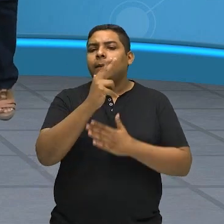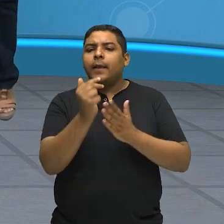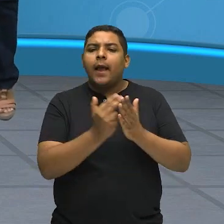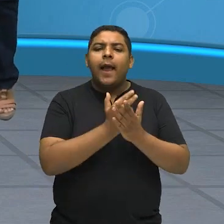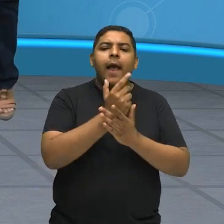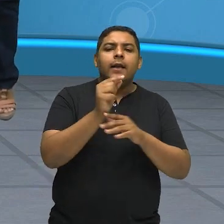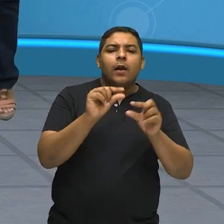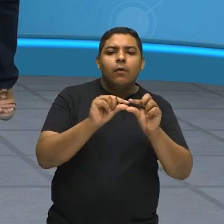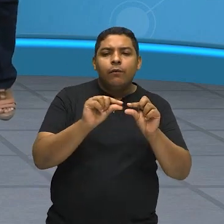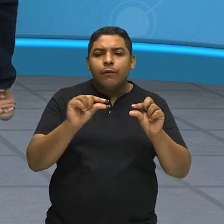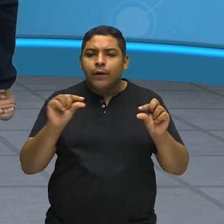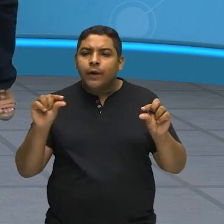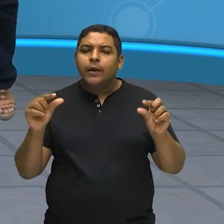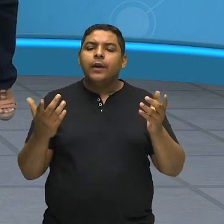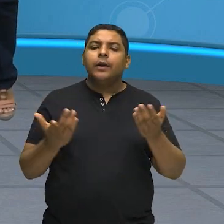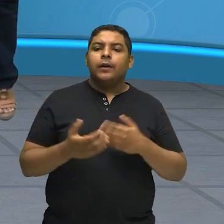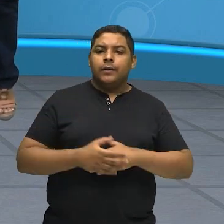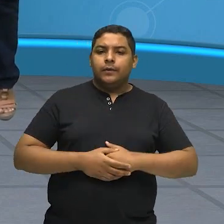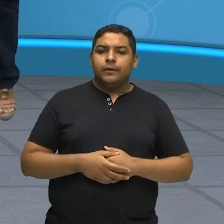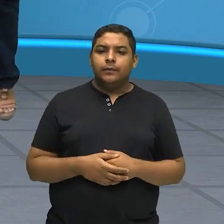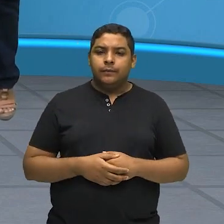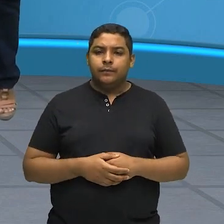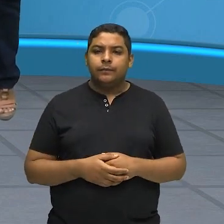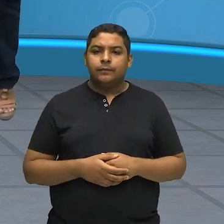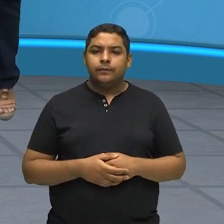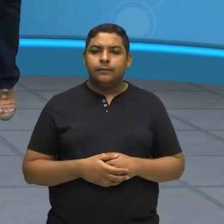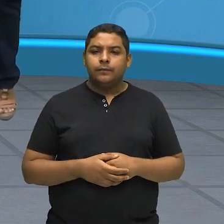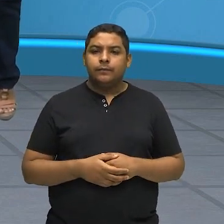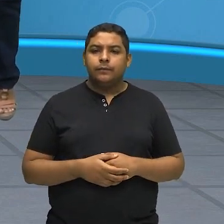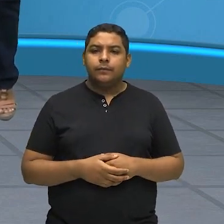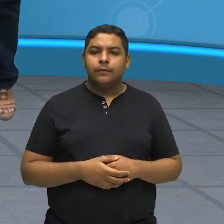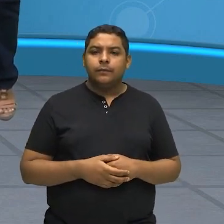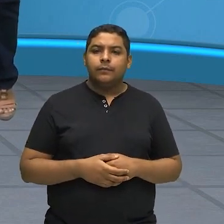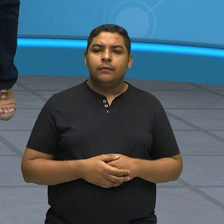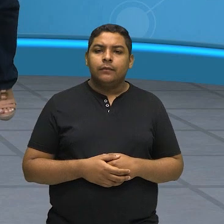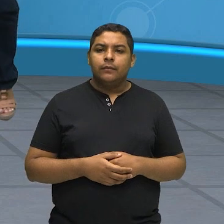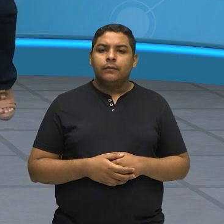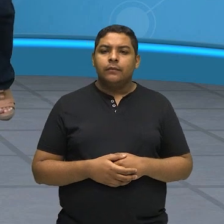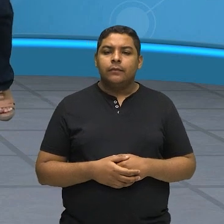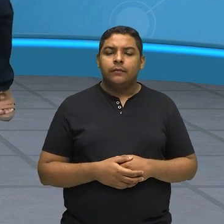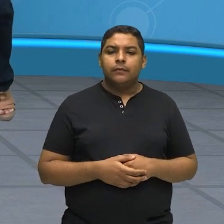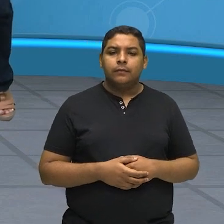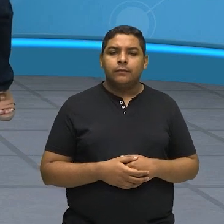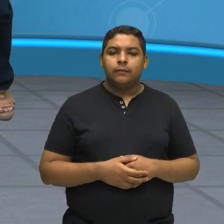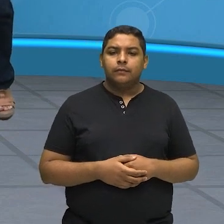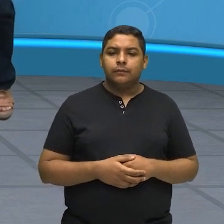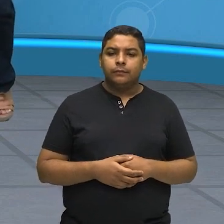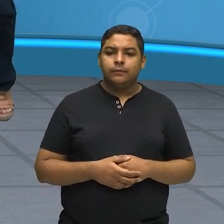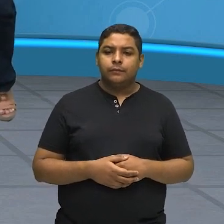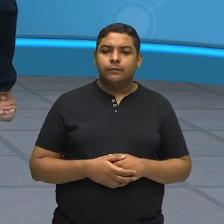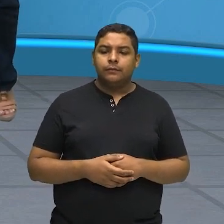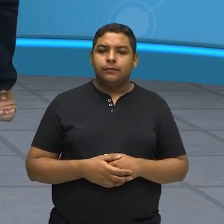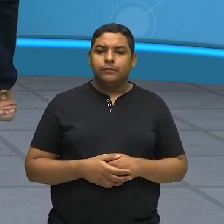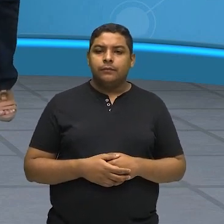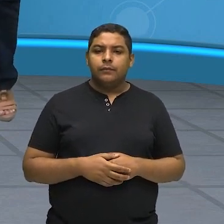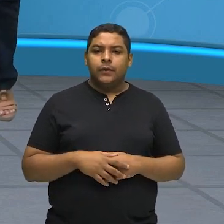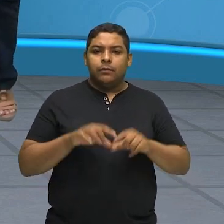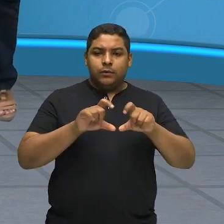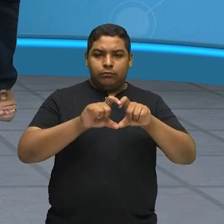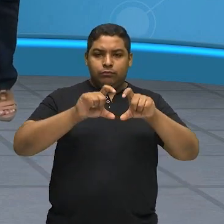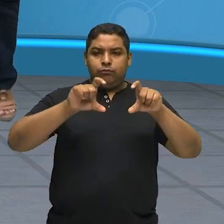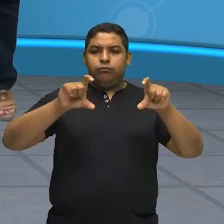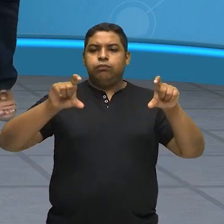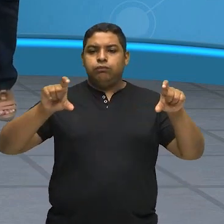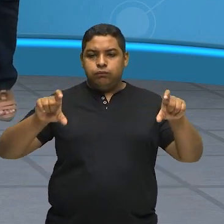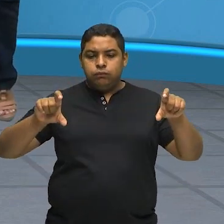lápis de ponta bem fininha. Se ele quiser fazer um ponto já mais grosso, vamos dizer assim, ali pega uma linha